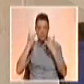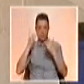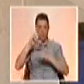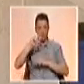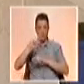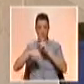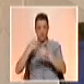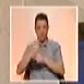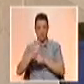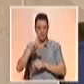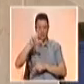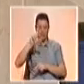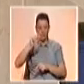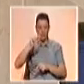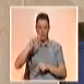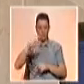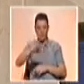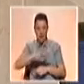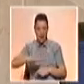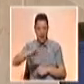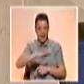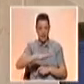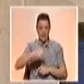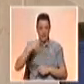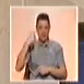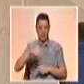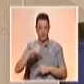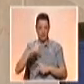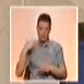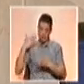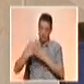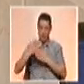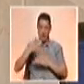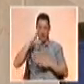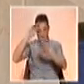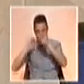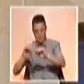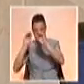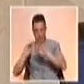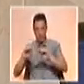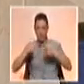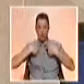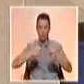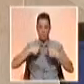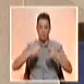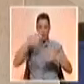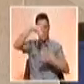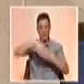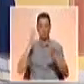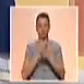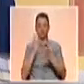mesmo através também de uma área que nós temos acarinhado muito nos últimos anos, que é a educação do consumidor, nomeadamente nas